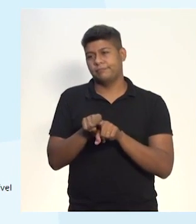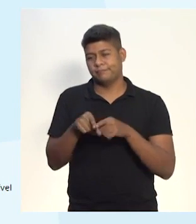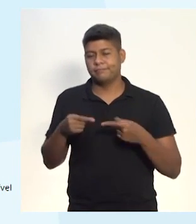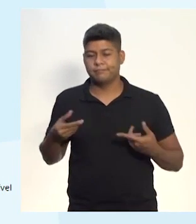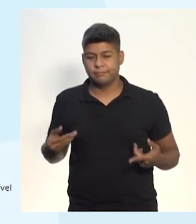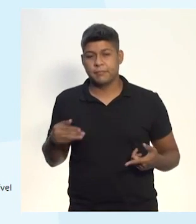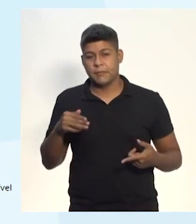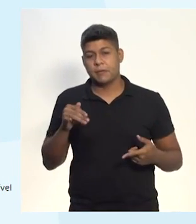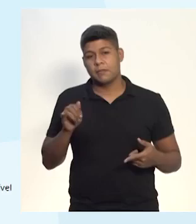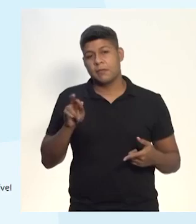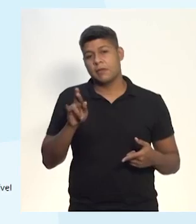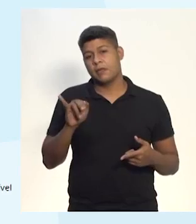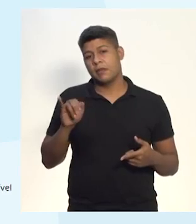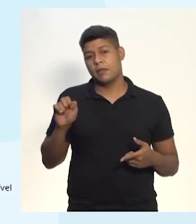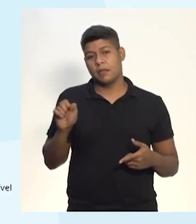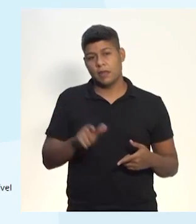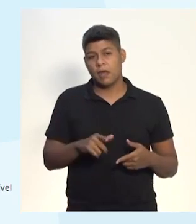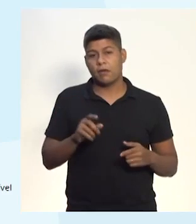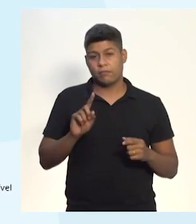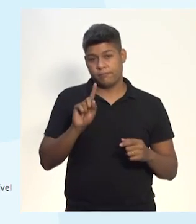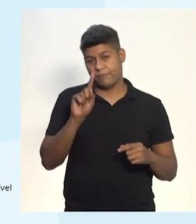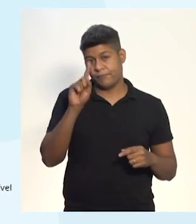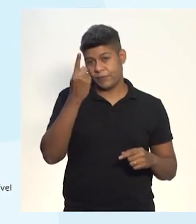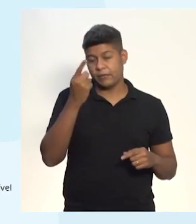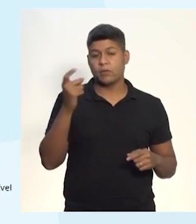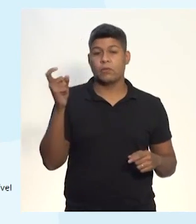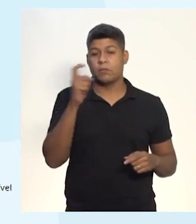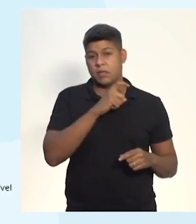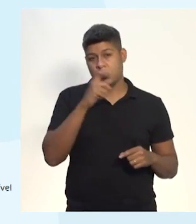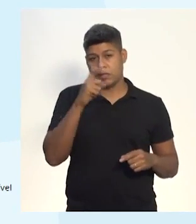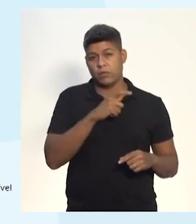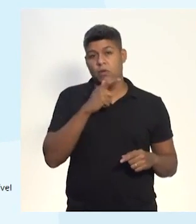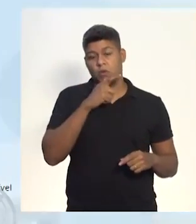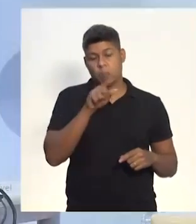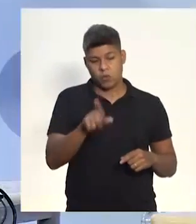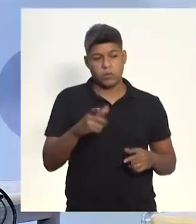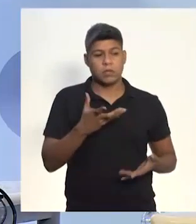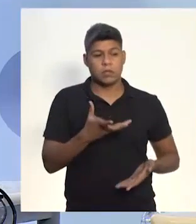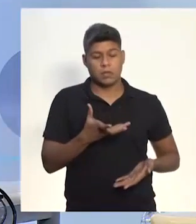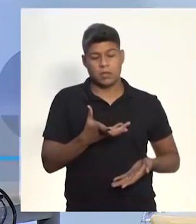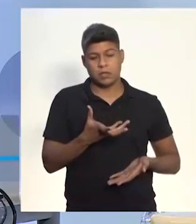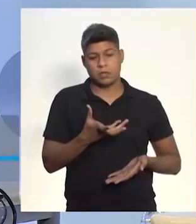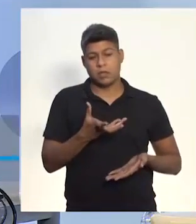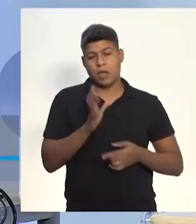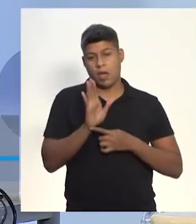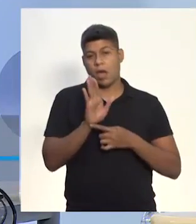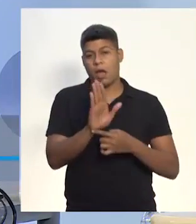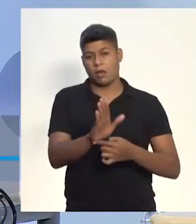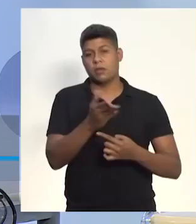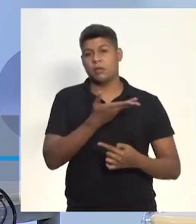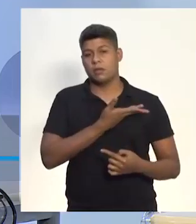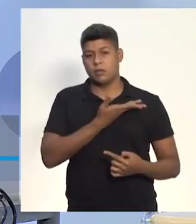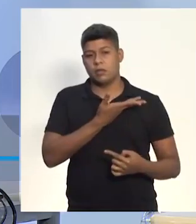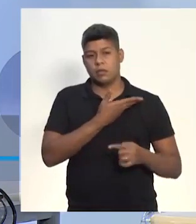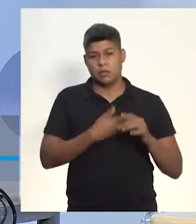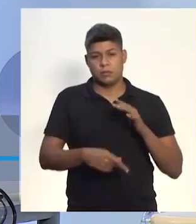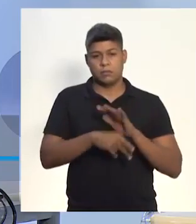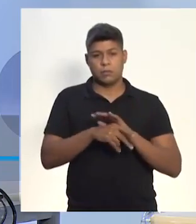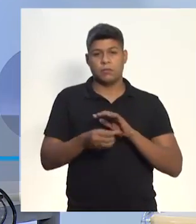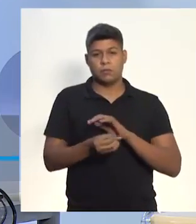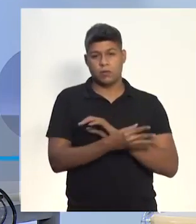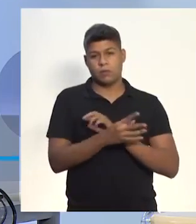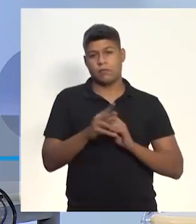Então, o Miriel inventou toda uma mentira, uma situação, para conseguir salvar o seu amigo dessa nova